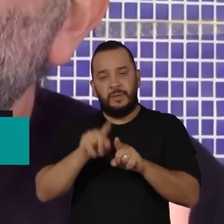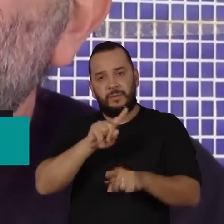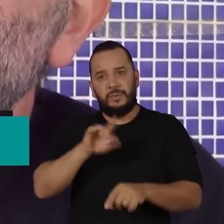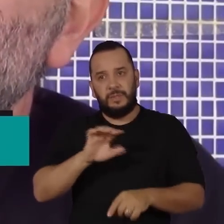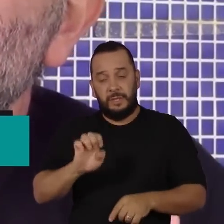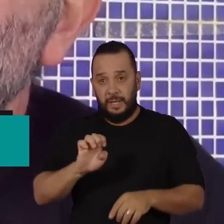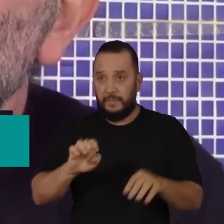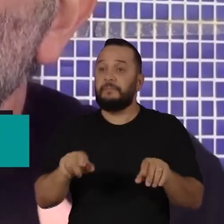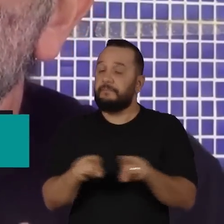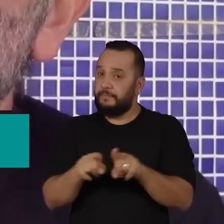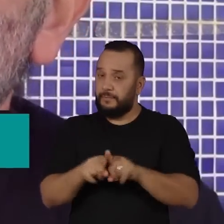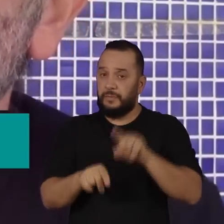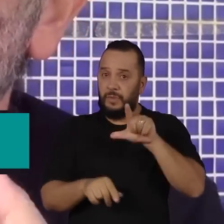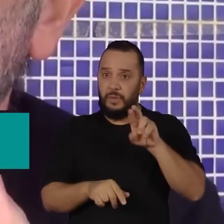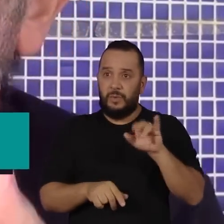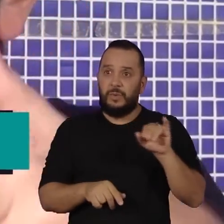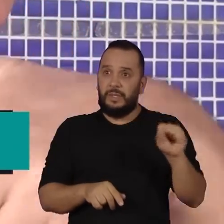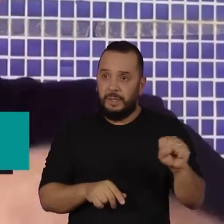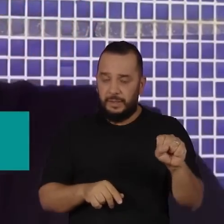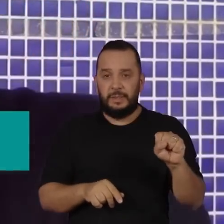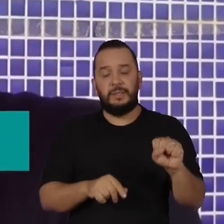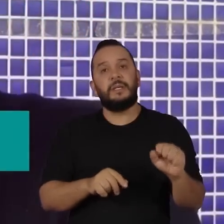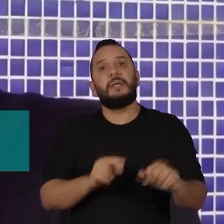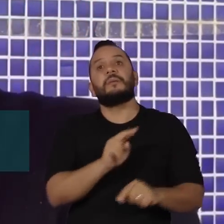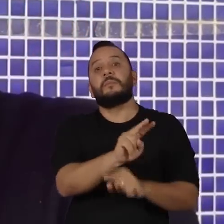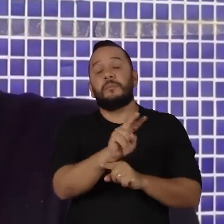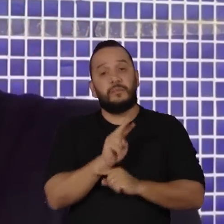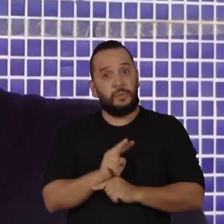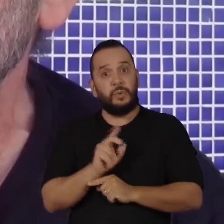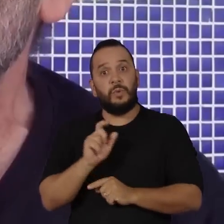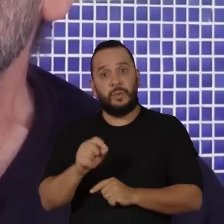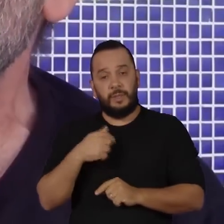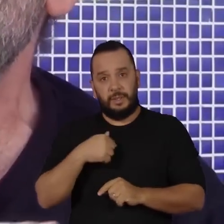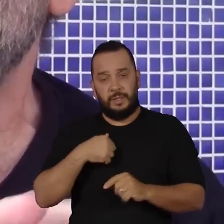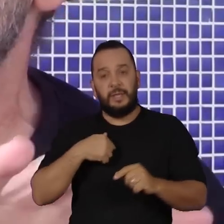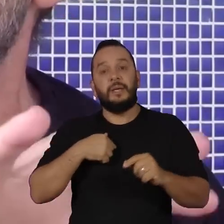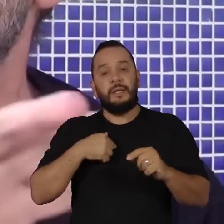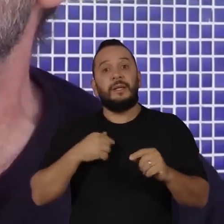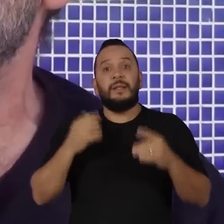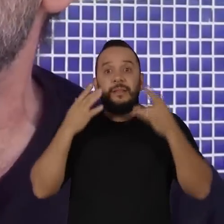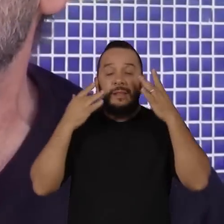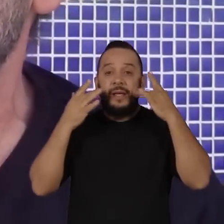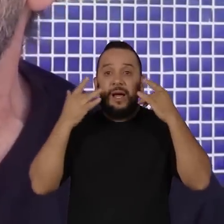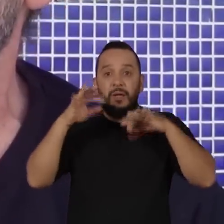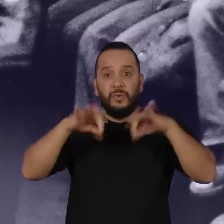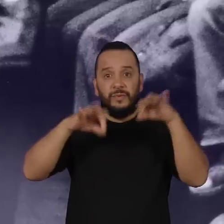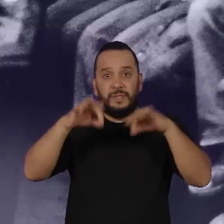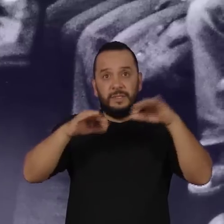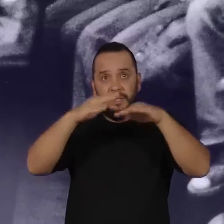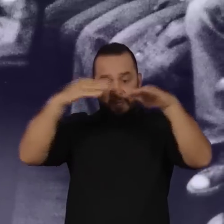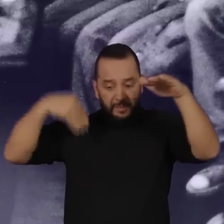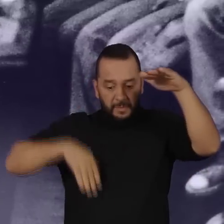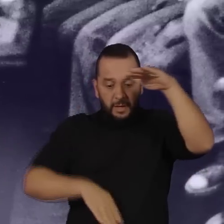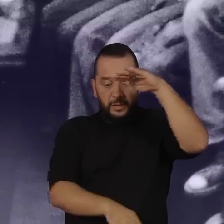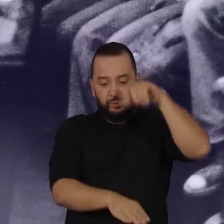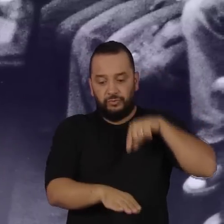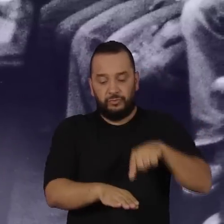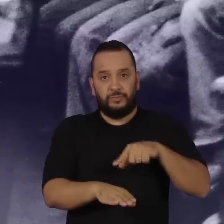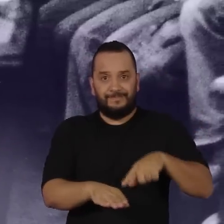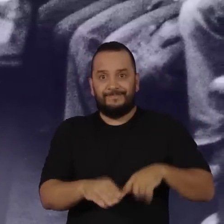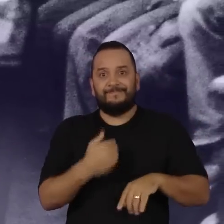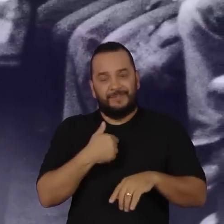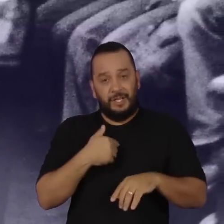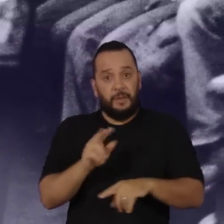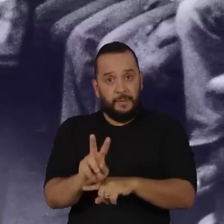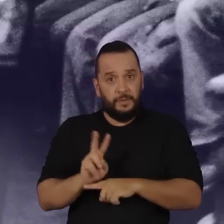Luiz Antônio nos emprestou o porão do Teatro Oficina. Então, nesse ano de 77, nós passamos